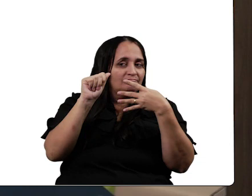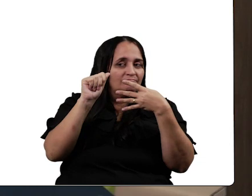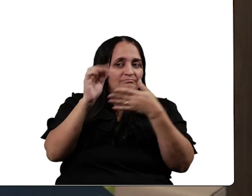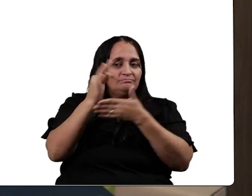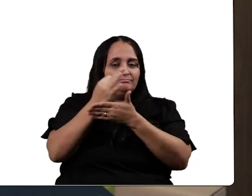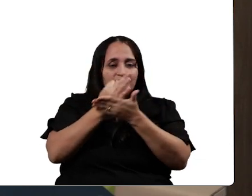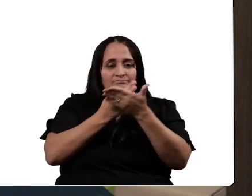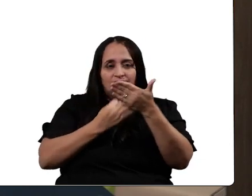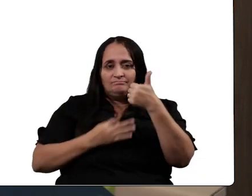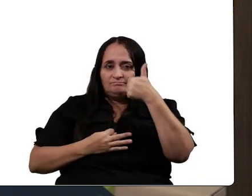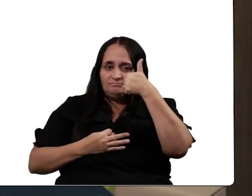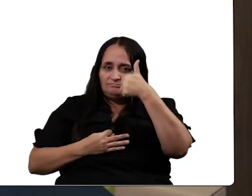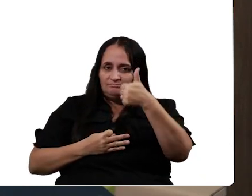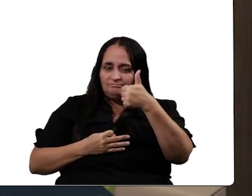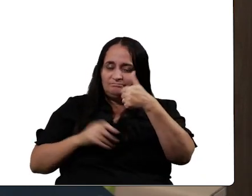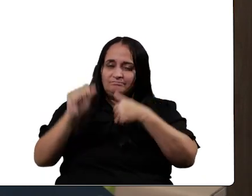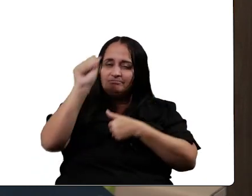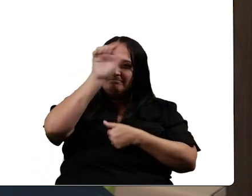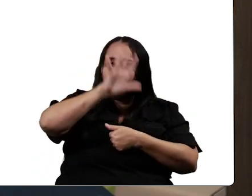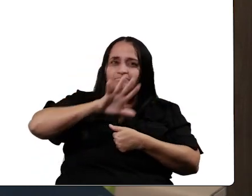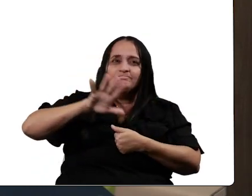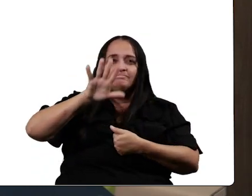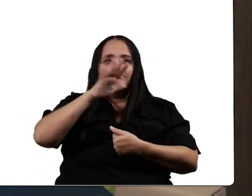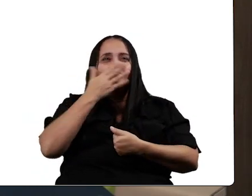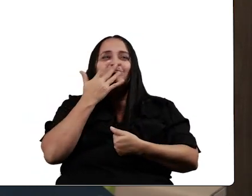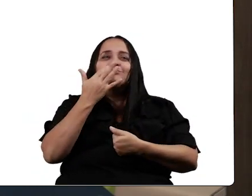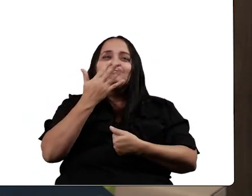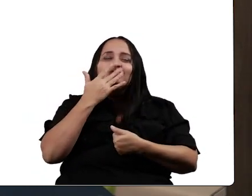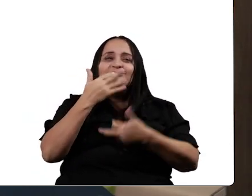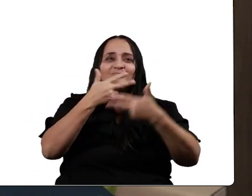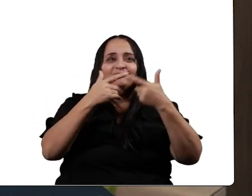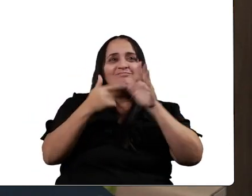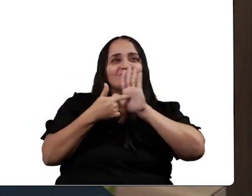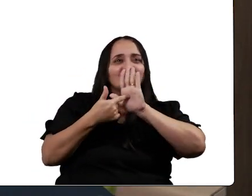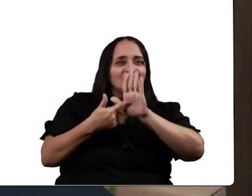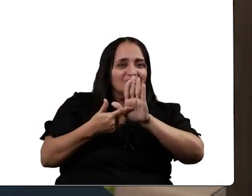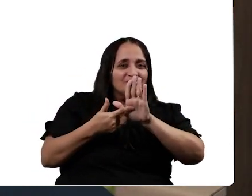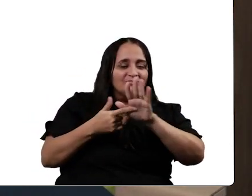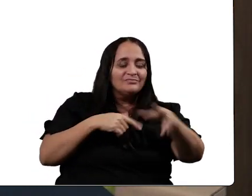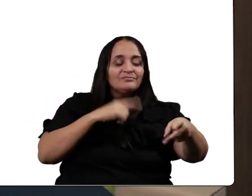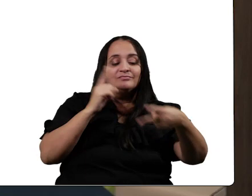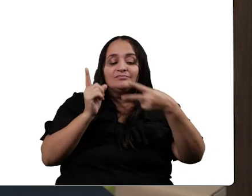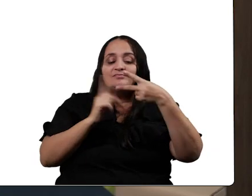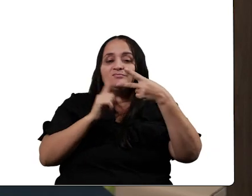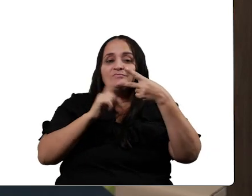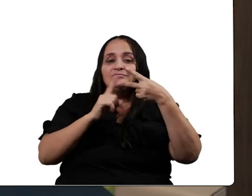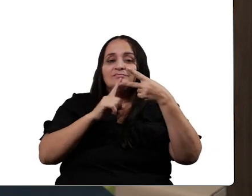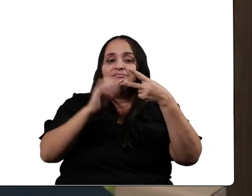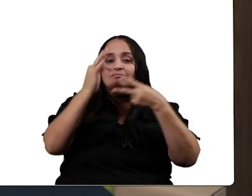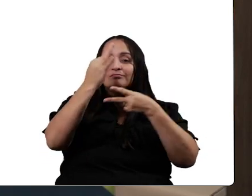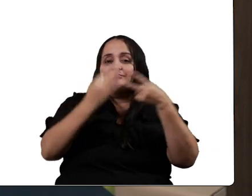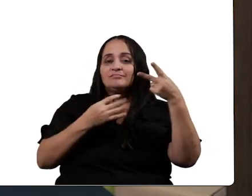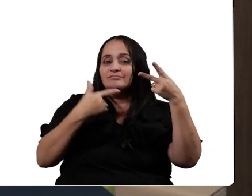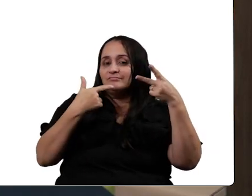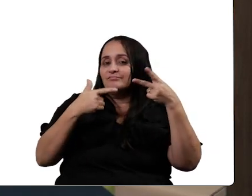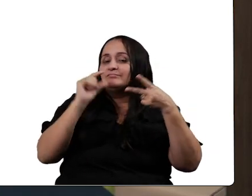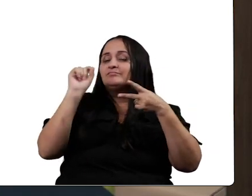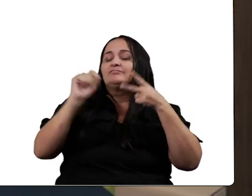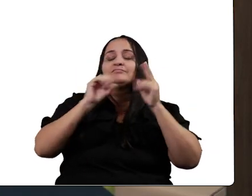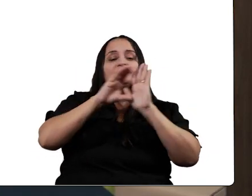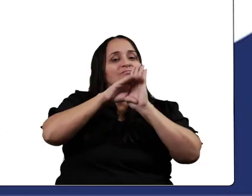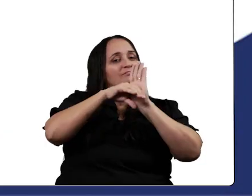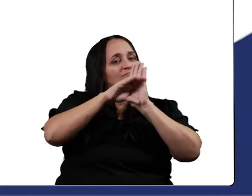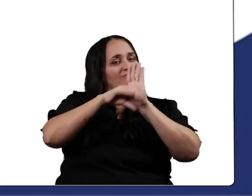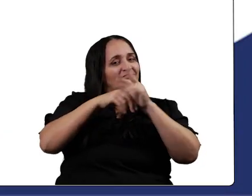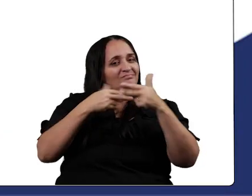texto 1 para ilustrar a campanha e o texto 2 para saber o conceito usado na